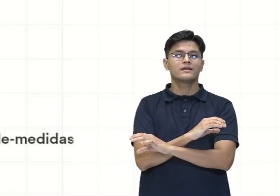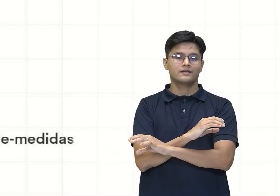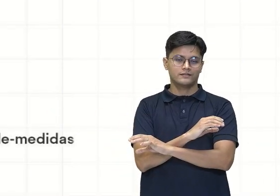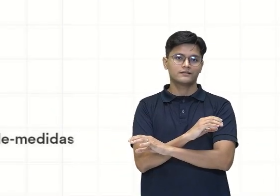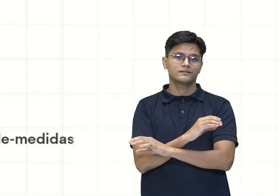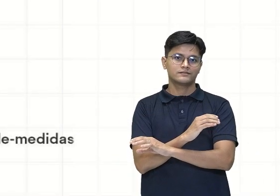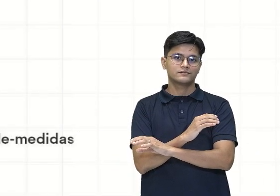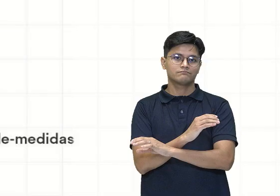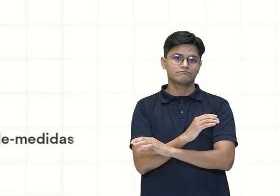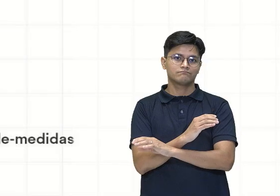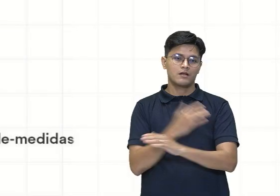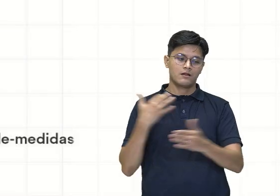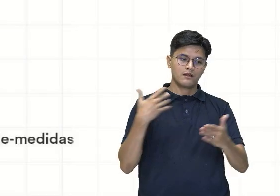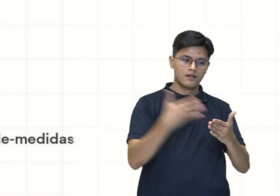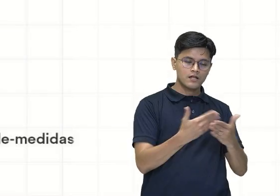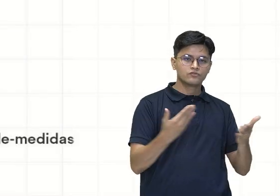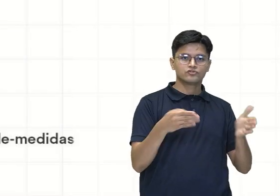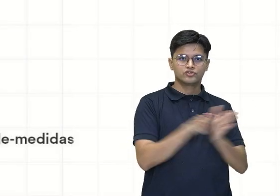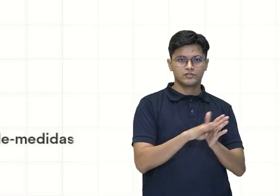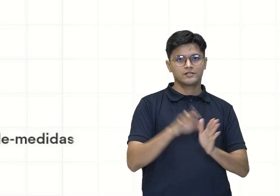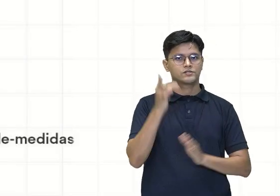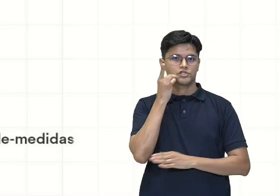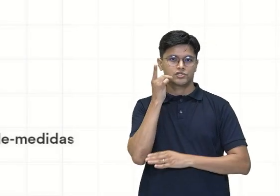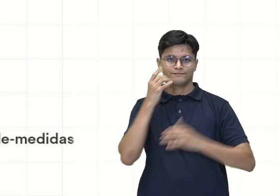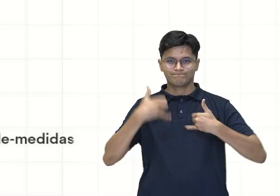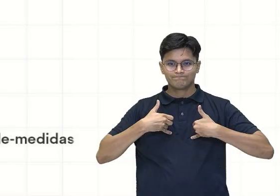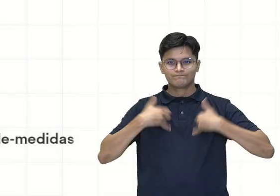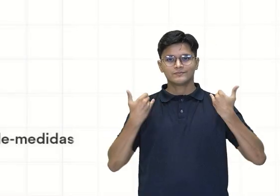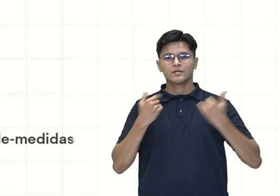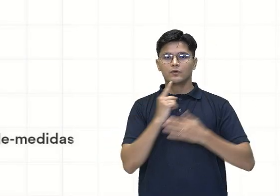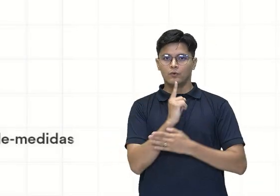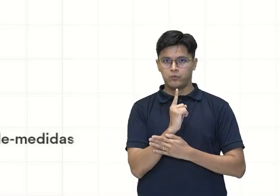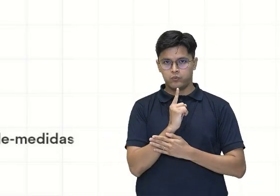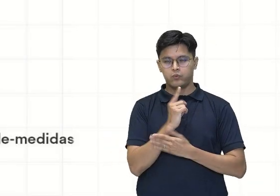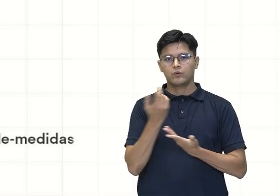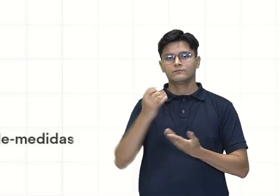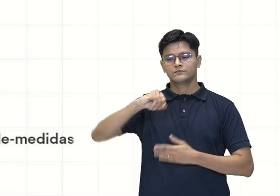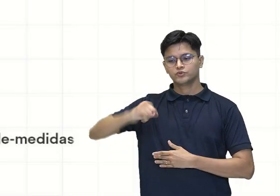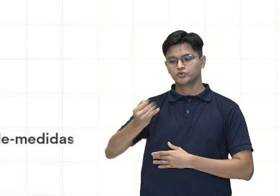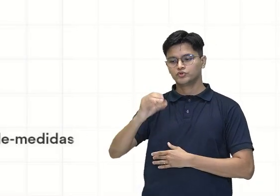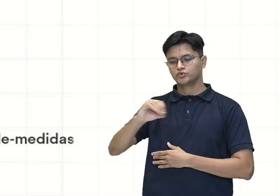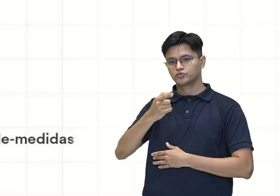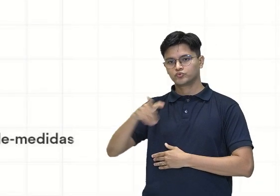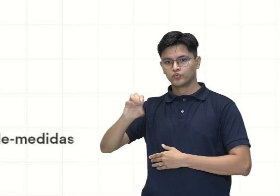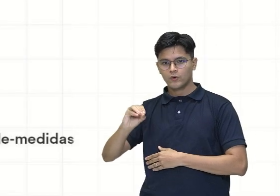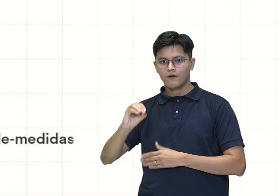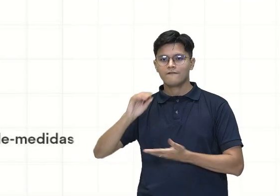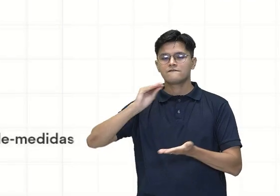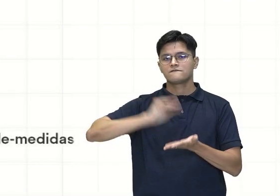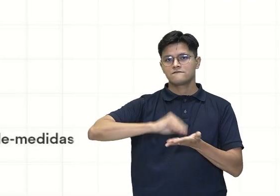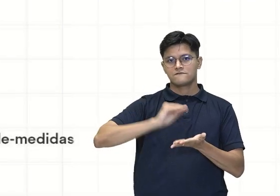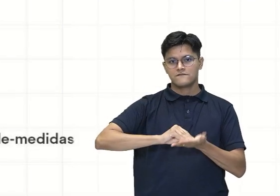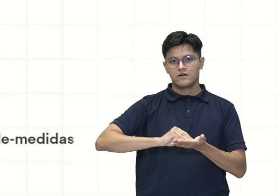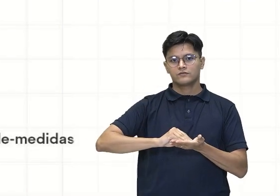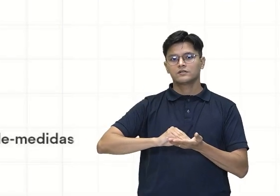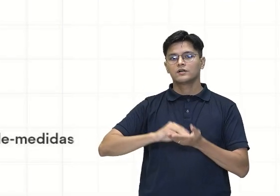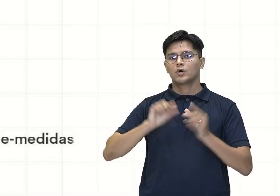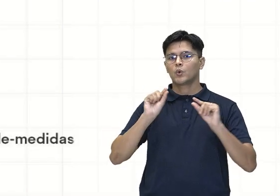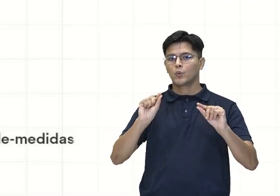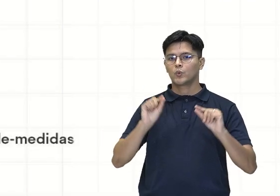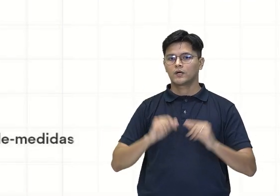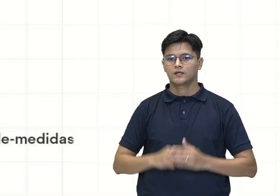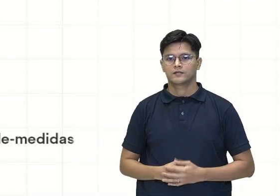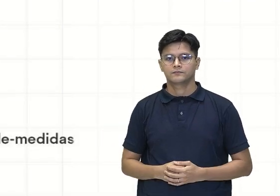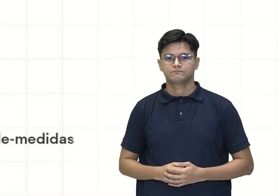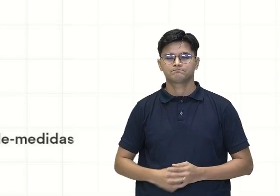de João. Tá? Então, para o aniversário de João faltam 7 dias, vamos conferir aqui, ó.